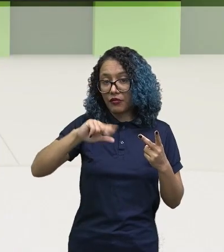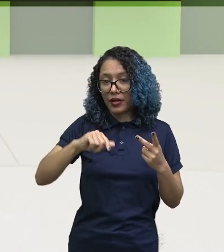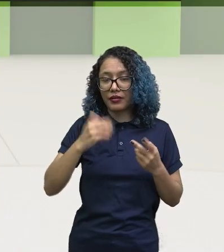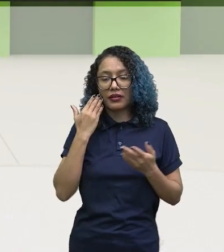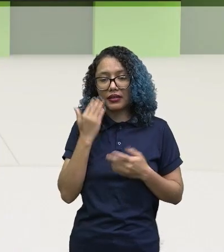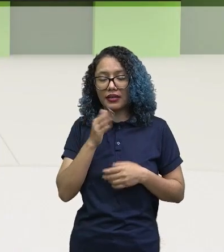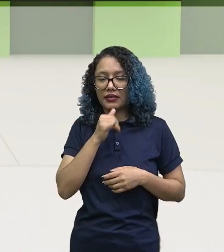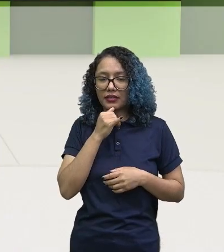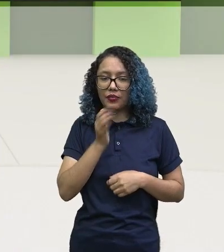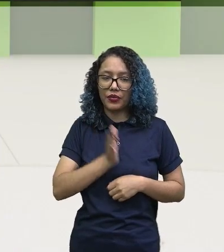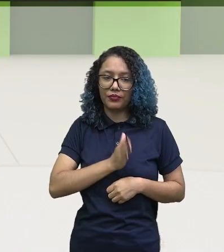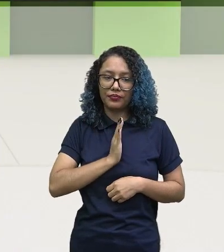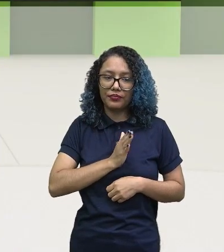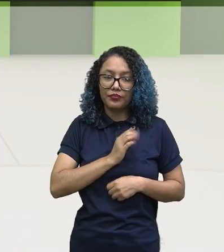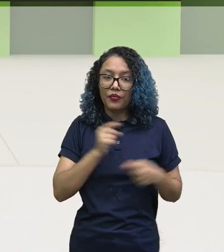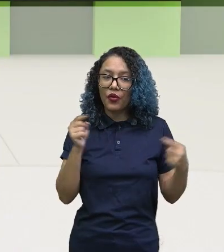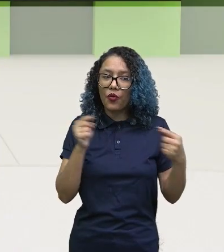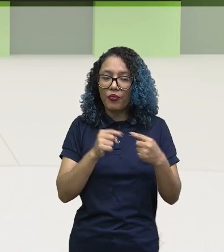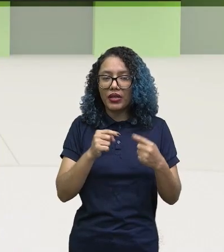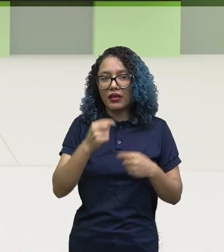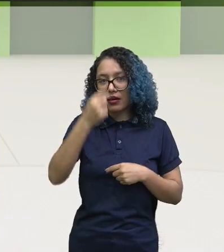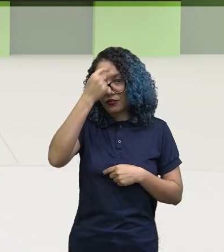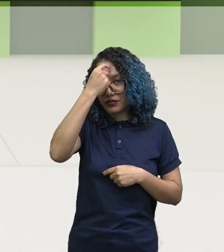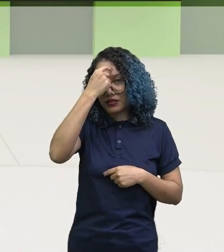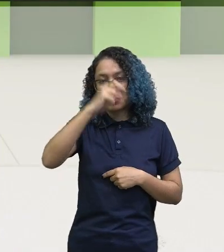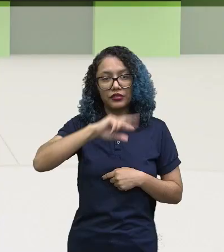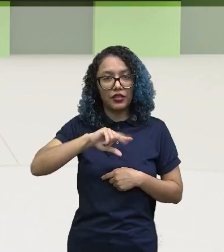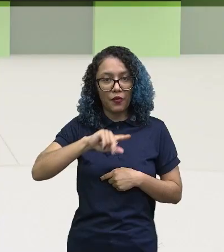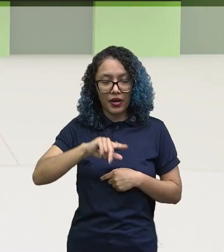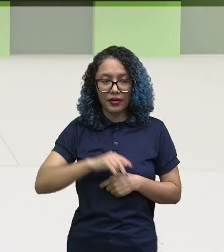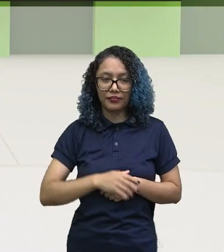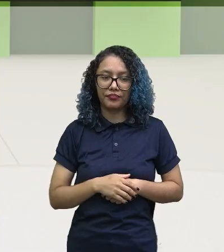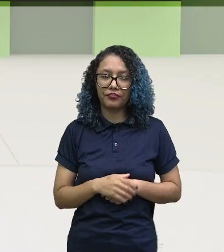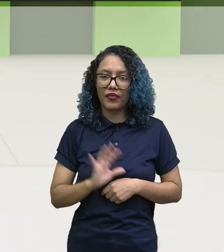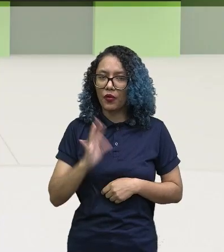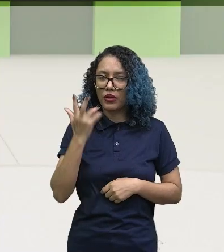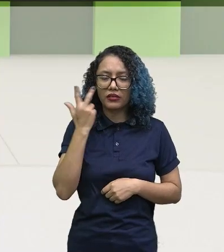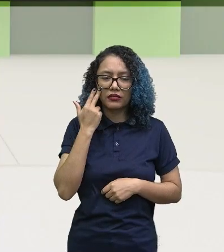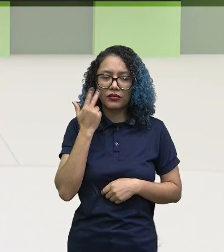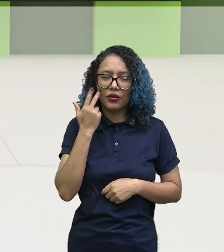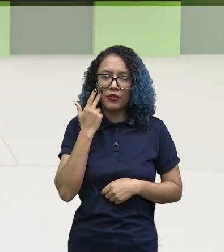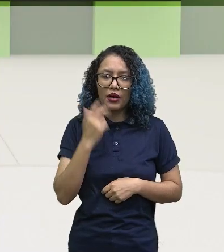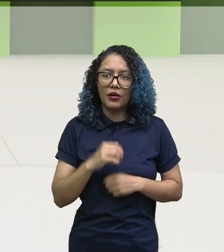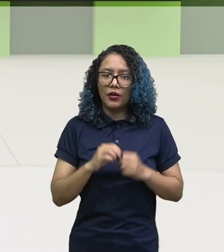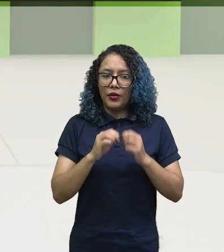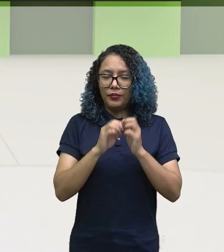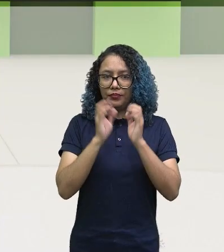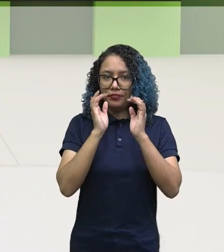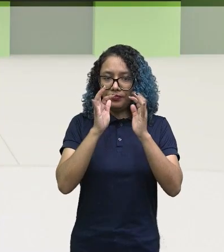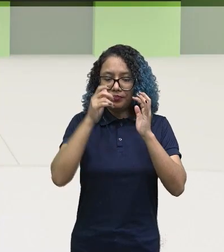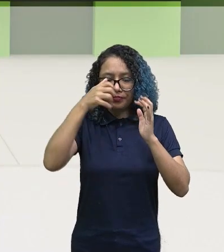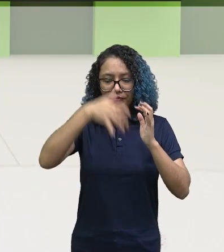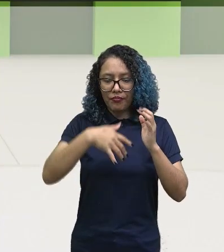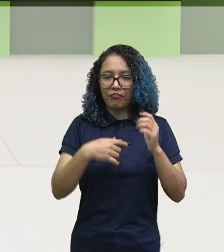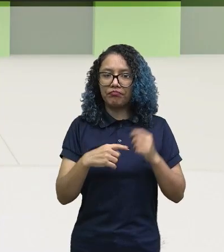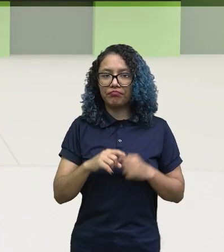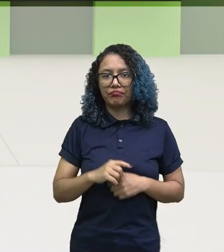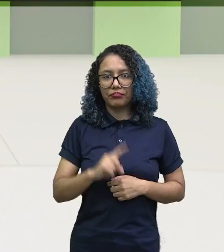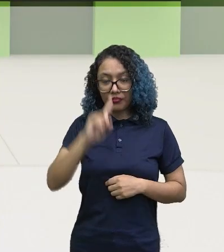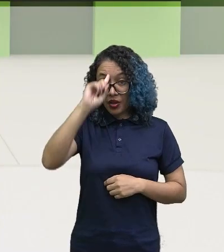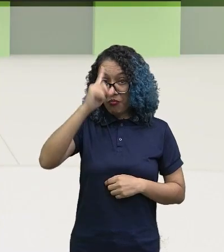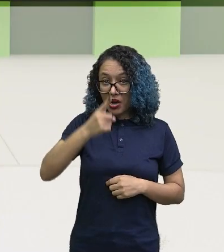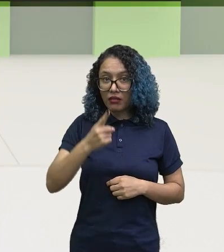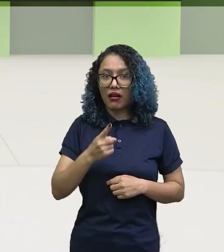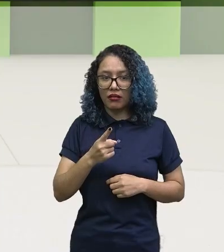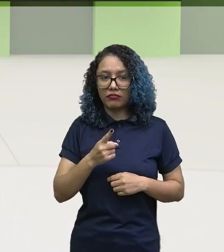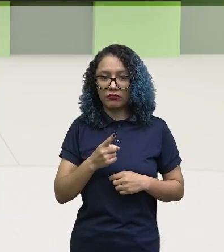batimento cardíaco, sendo um movimento involuntário. Ele está ali acontecendo, né, está sendo comandado pelo meu sistema nervoso,